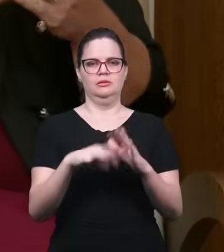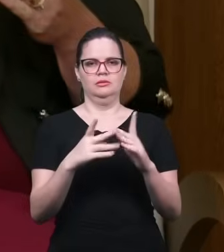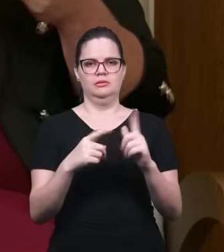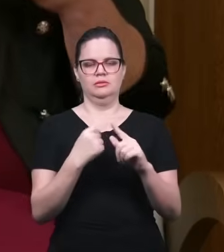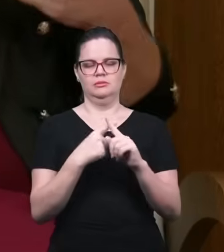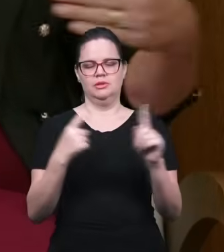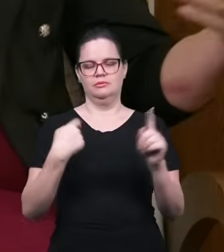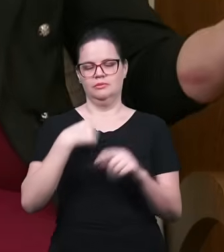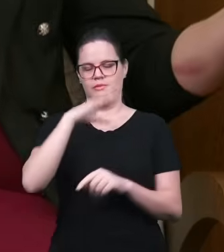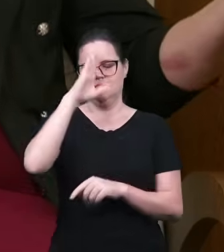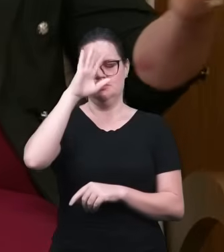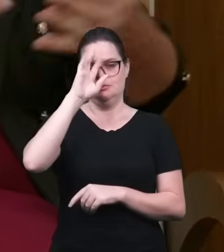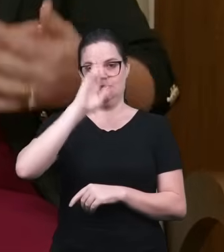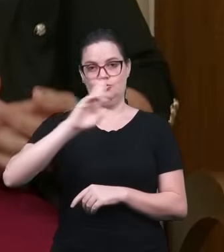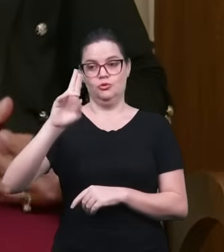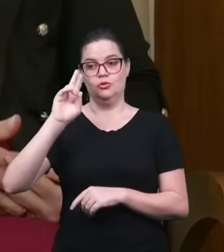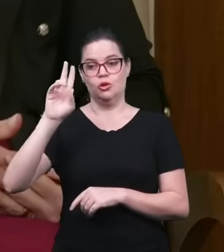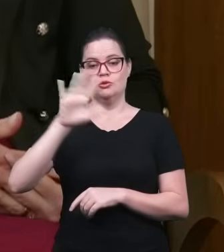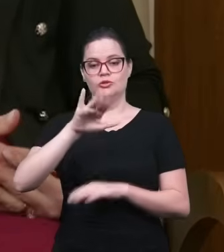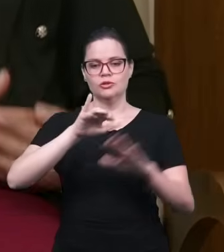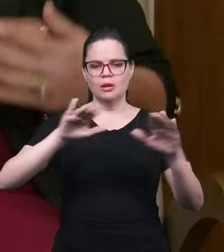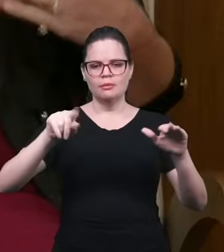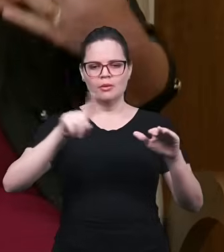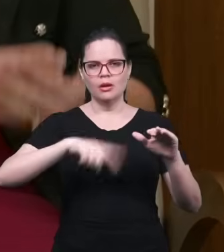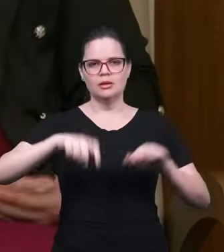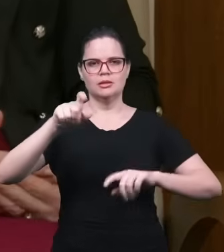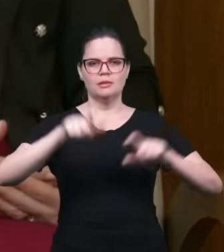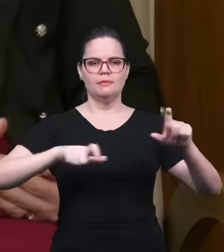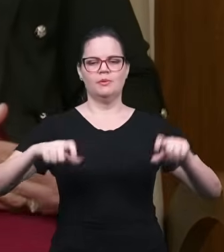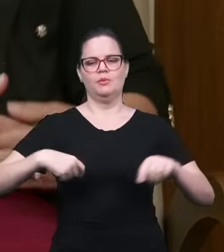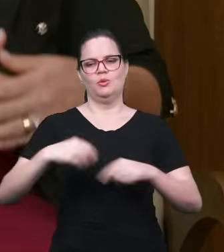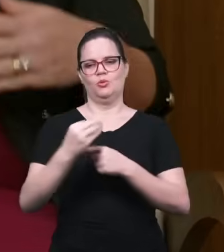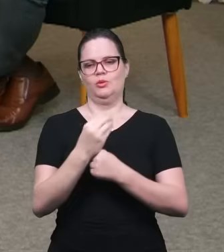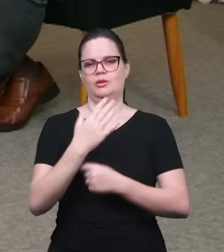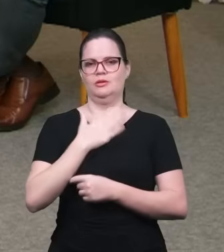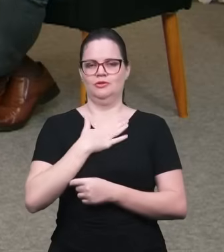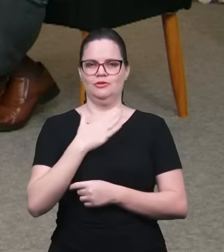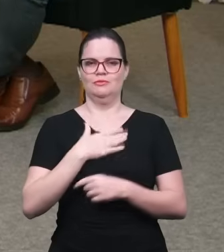mas o Senhor moveu ali toda uma família para que cuidasse de mim,